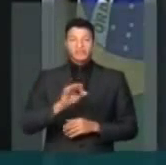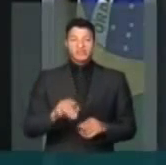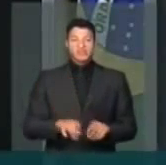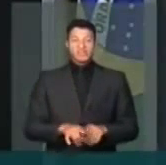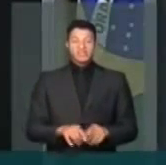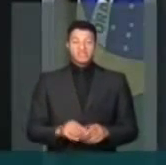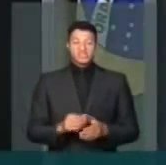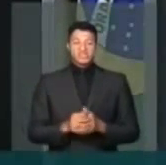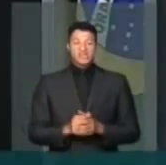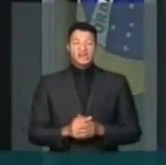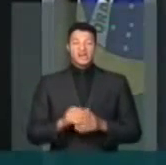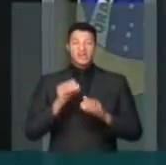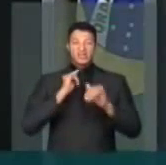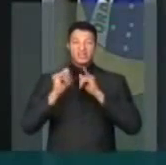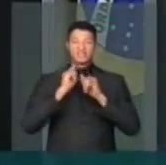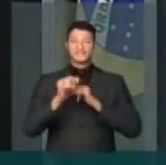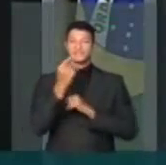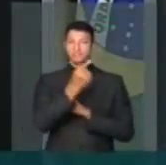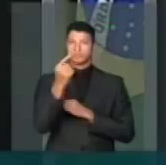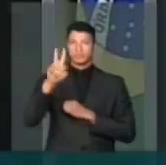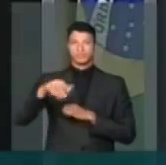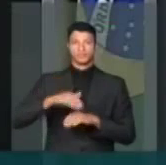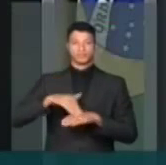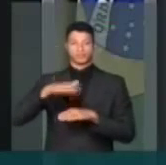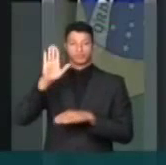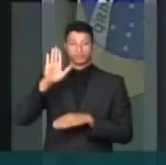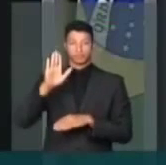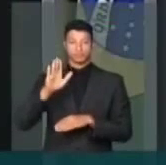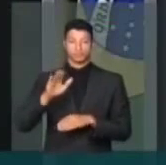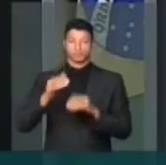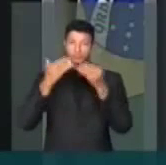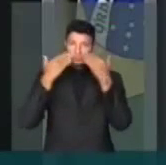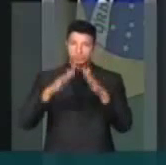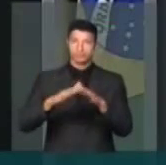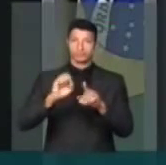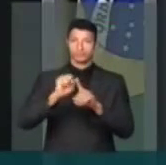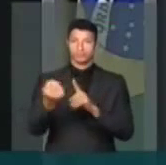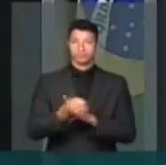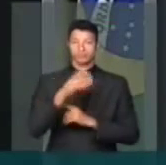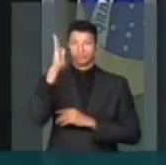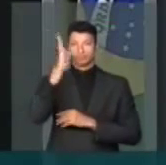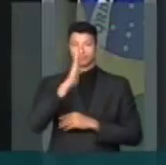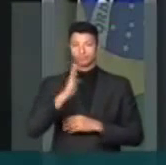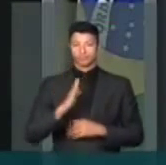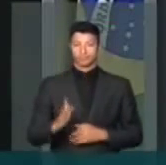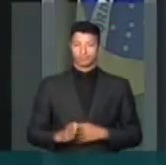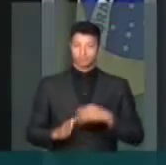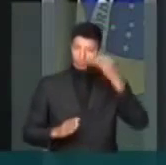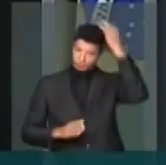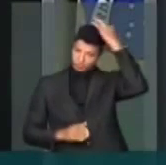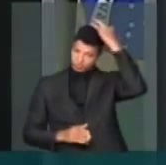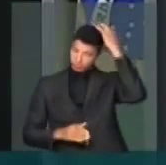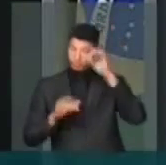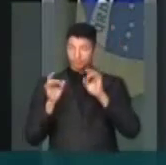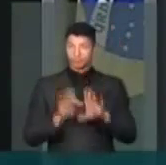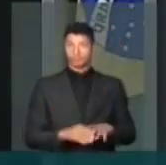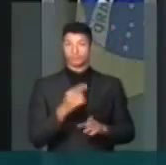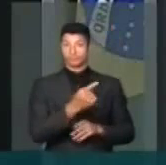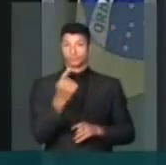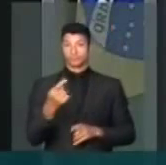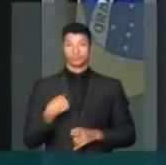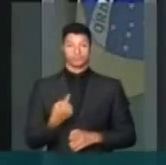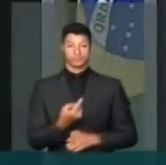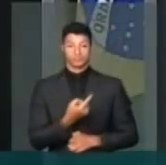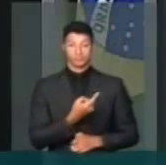7,5%. São dados que cada vez mais alarmam a sociedade brasileira e deixam cada um